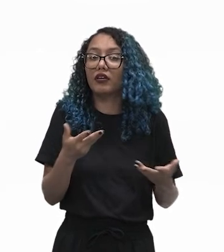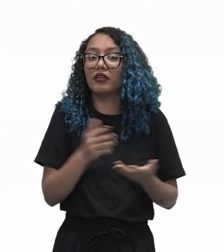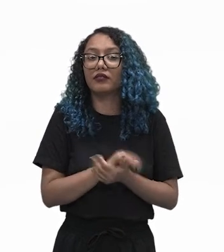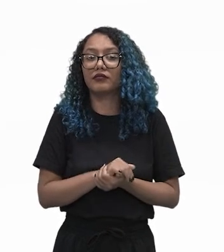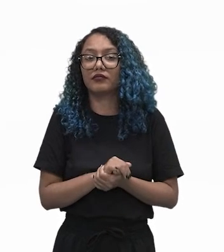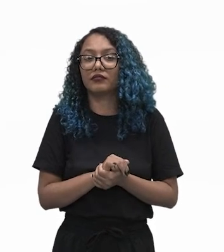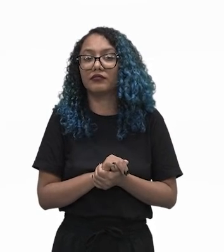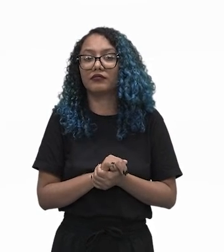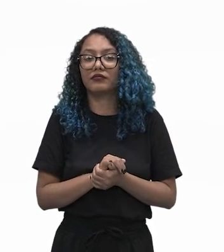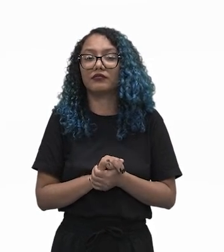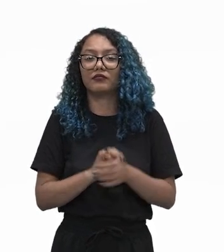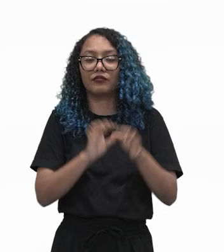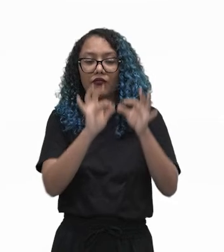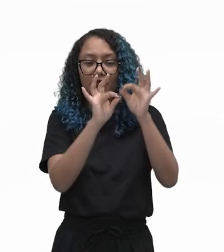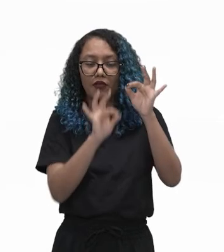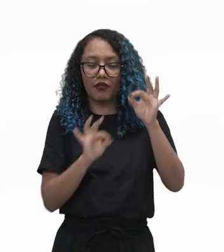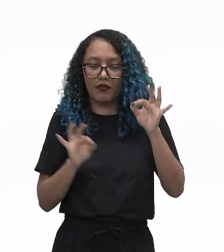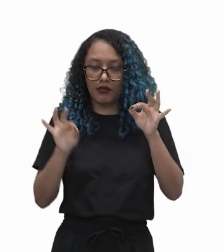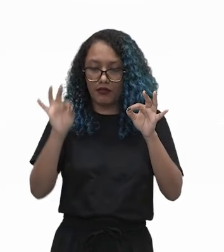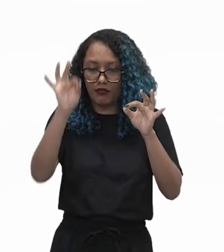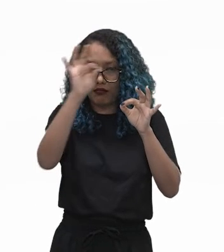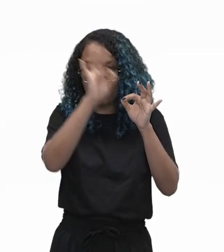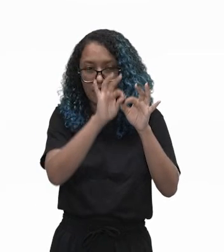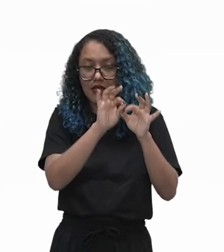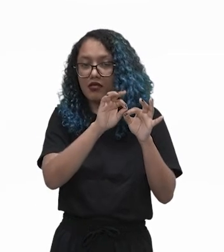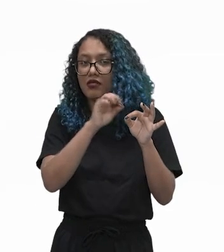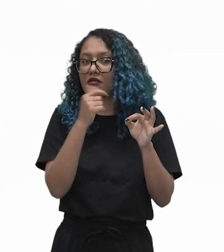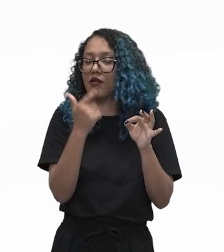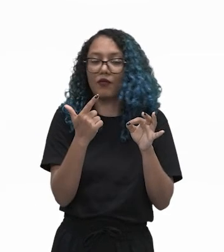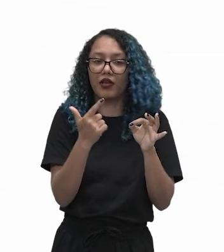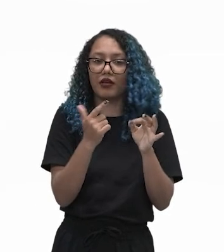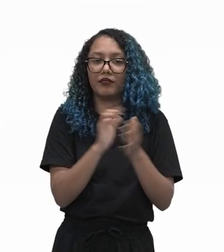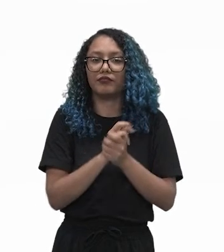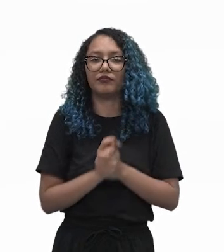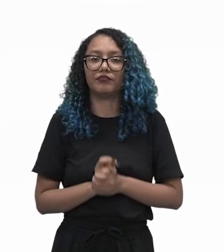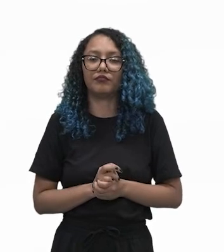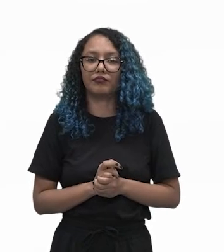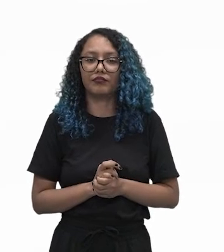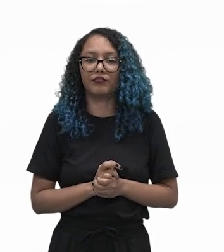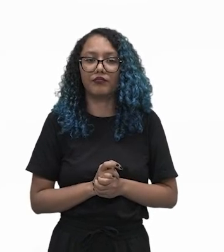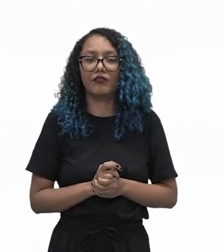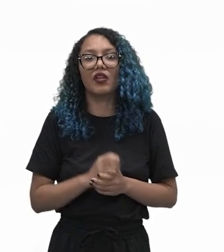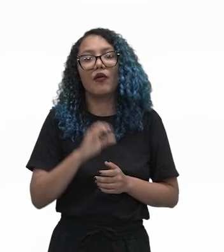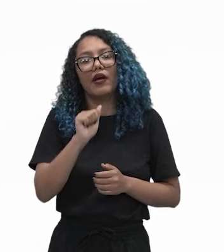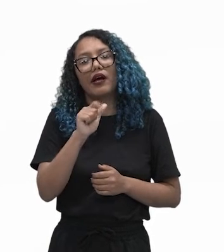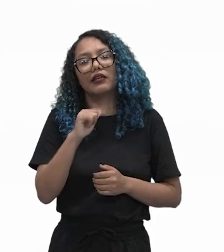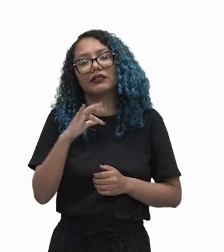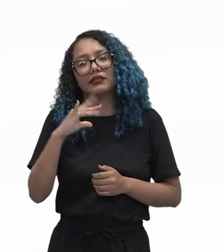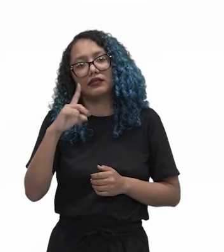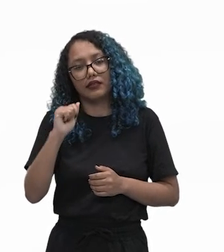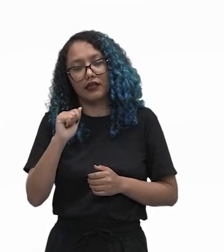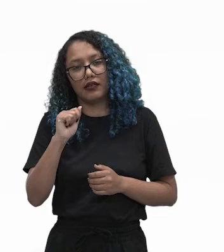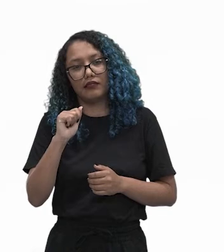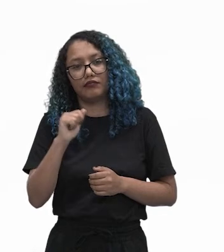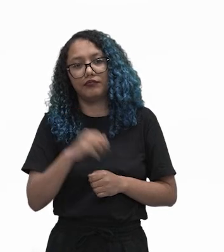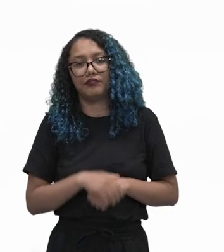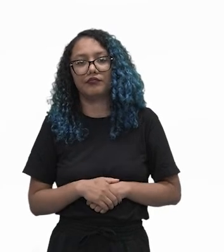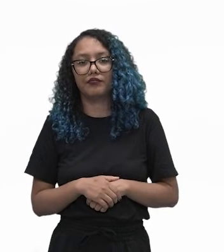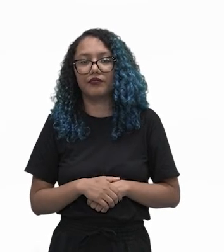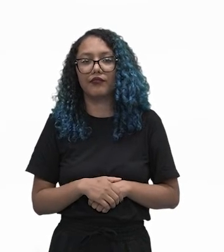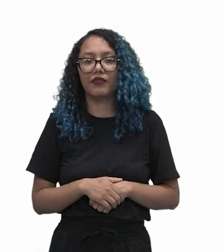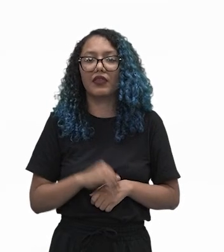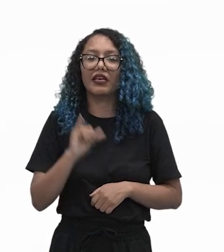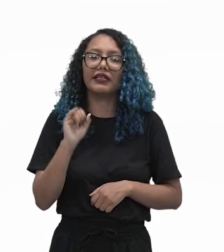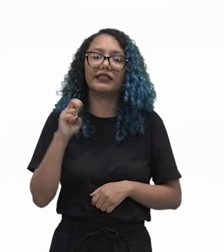núcleo aromático, ou é alicíclica ou é aromática, ok? Então, nesse caso, é alicíclica, insaturada,